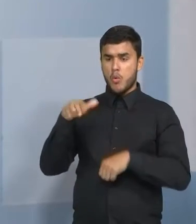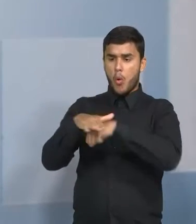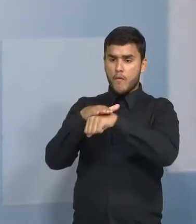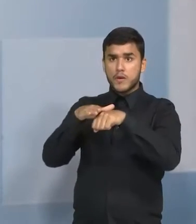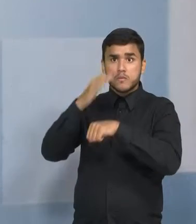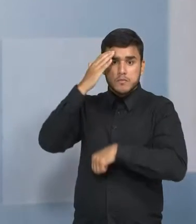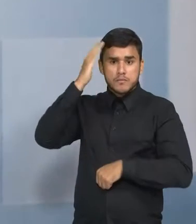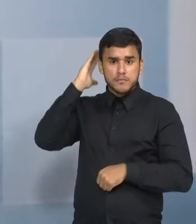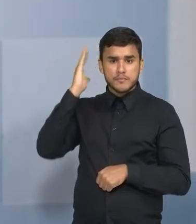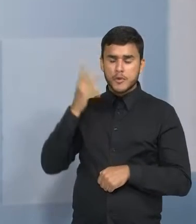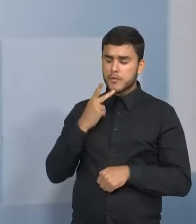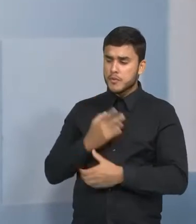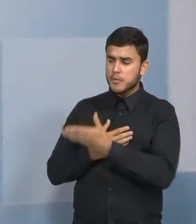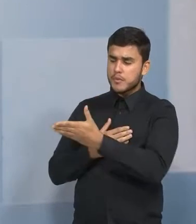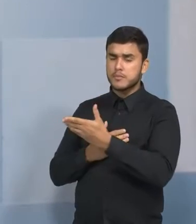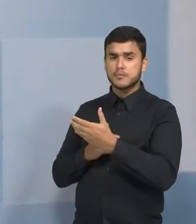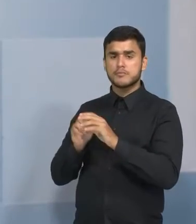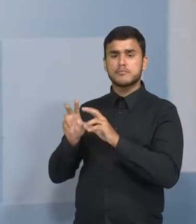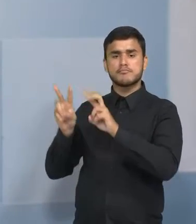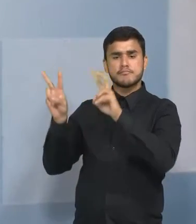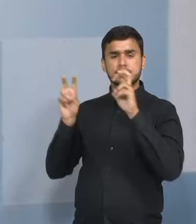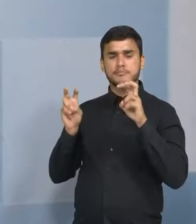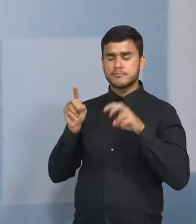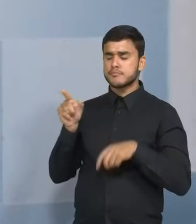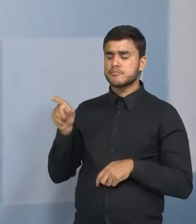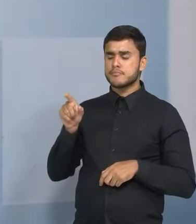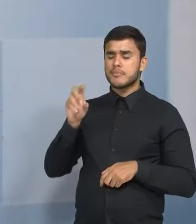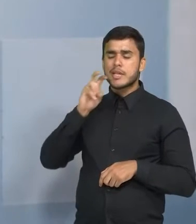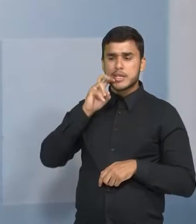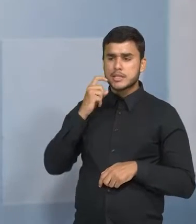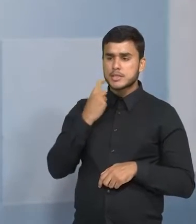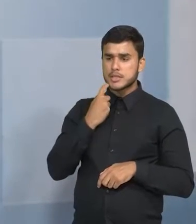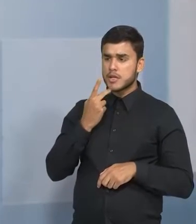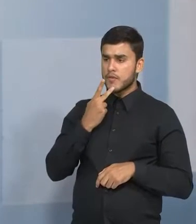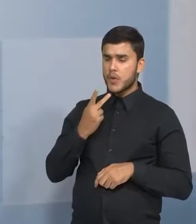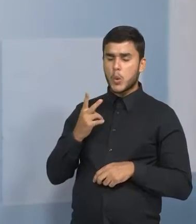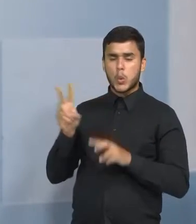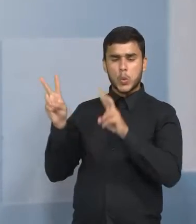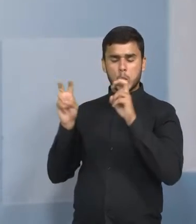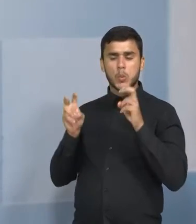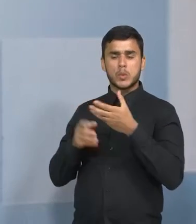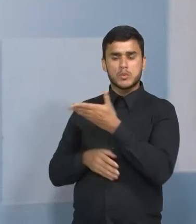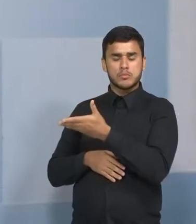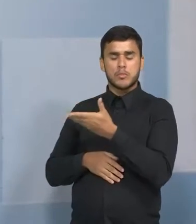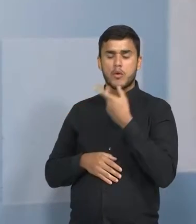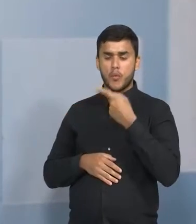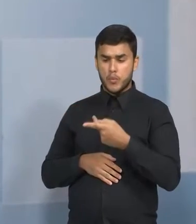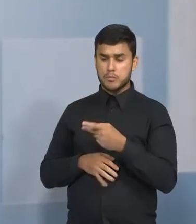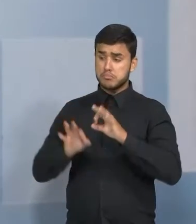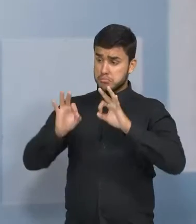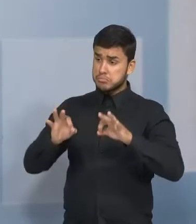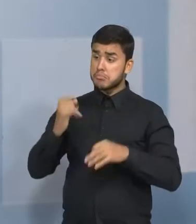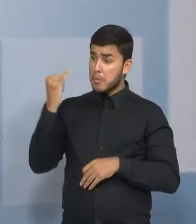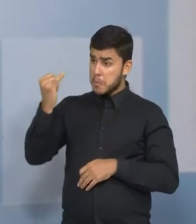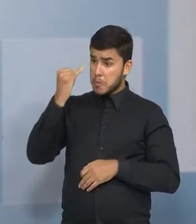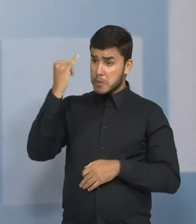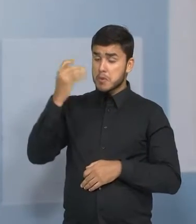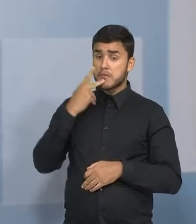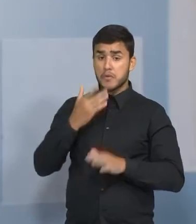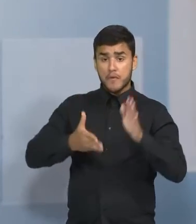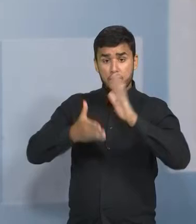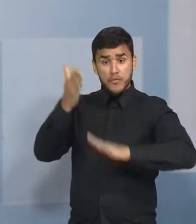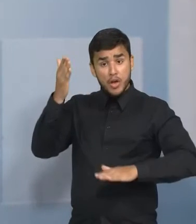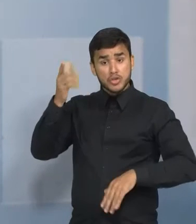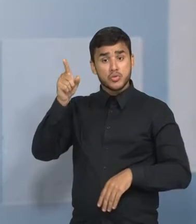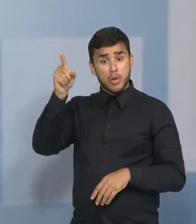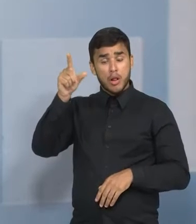na M-Cidade, tanto na quinta como na sexta, que você deixou bem claro que foi importante